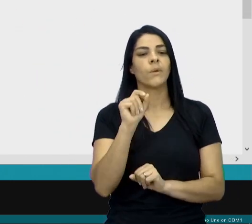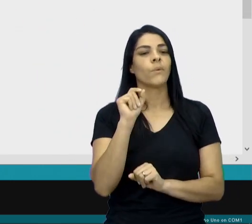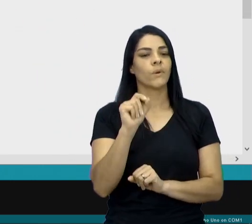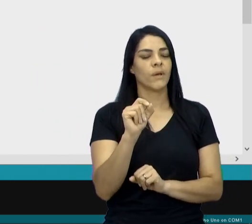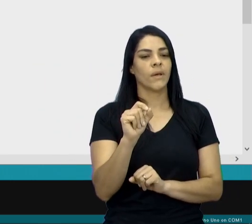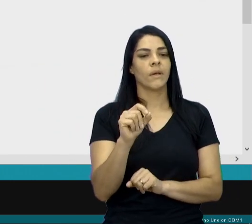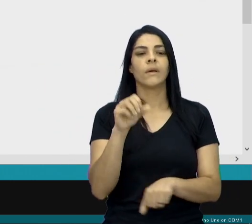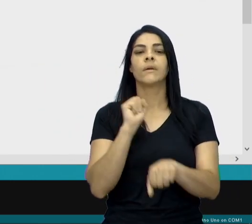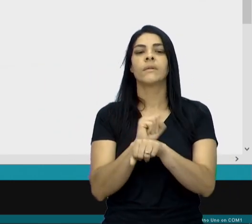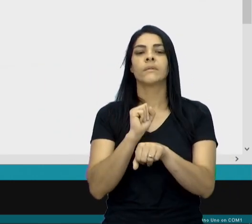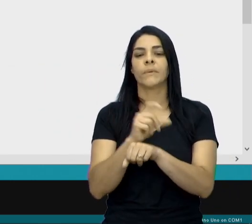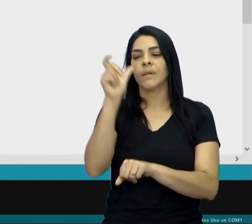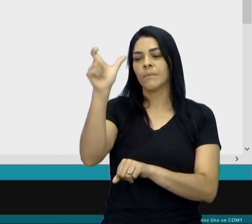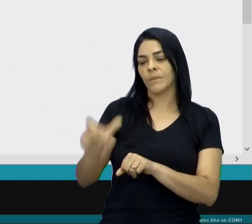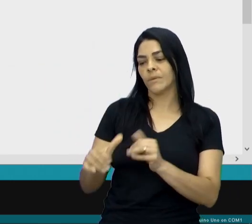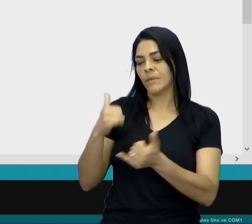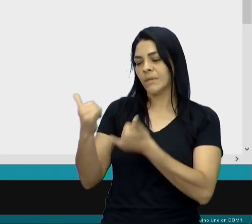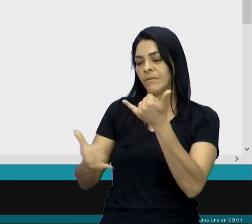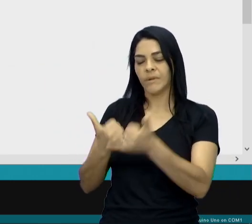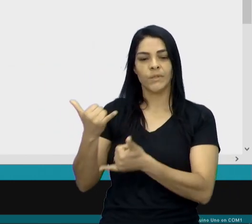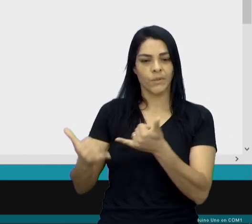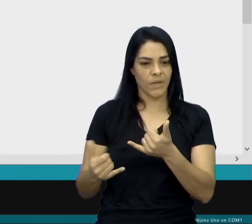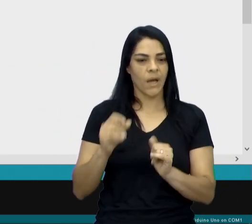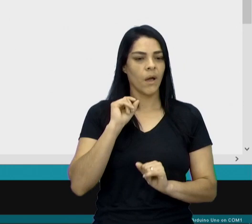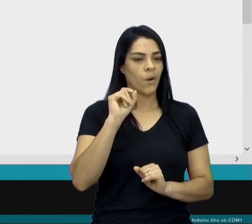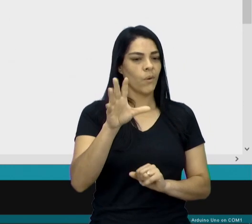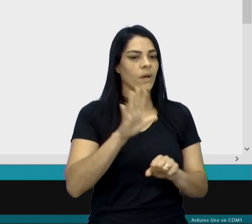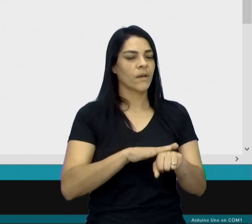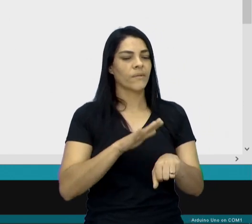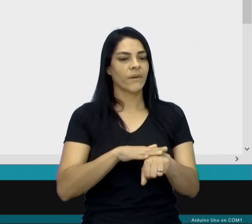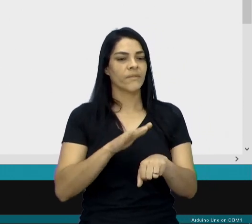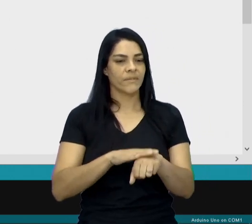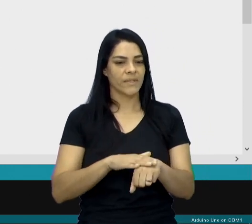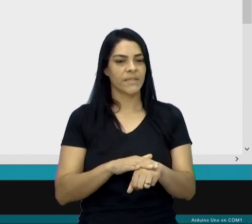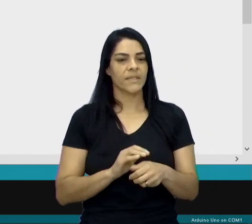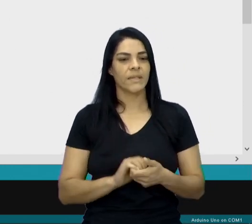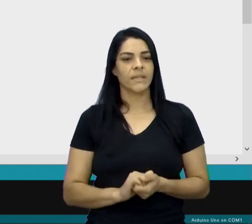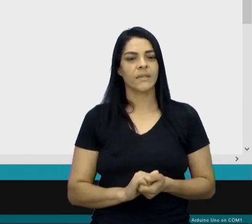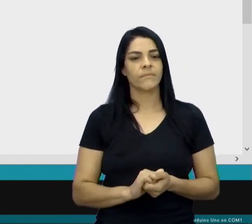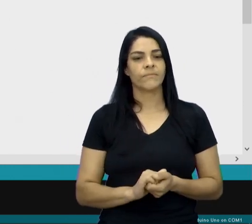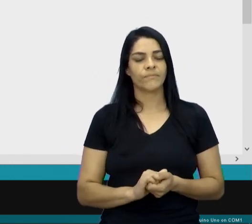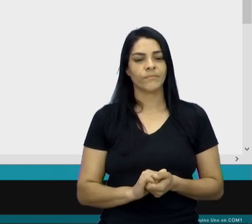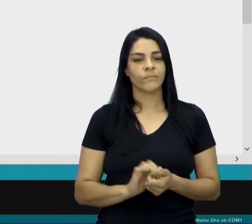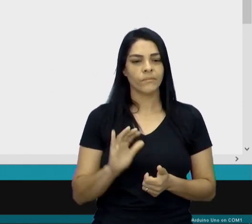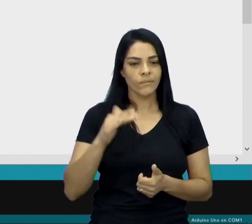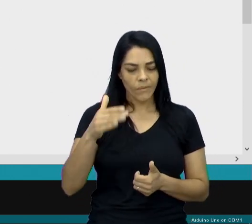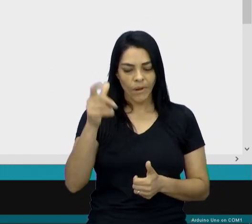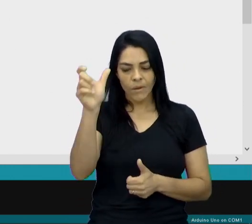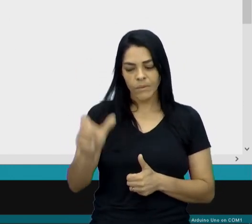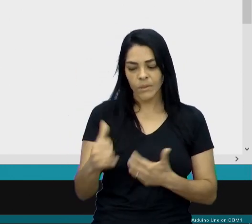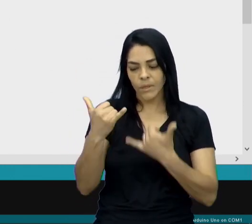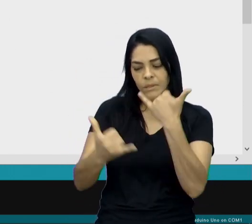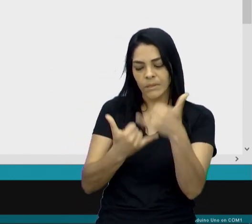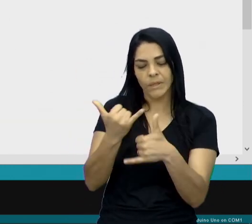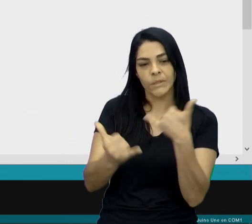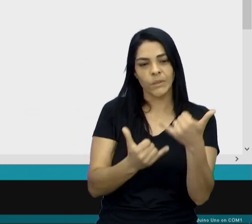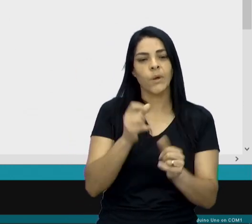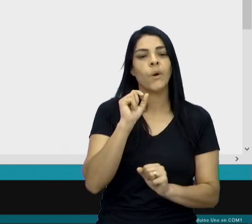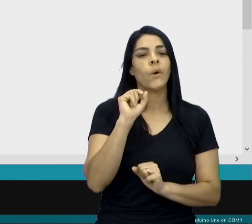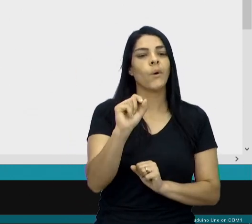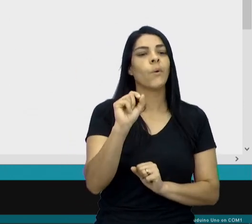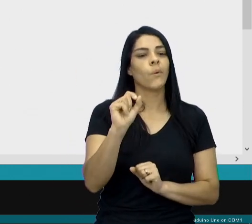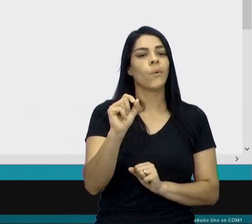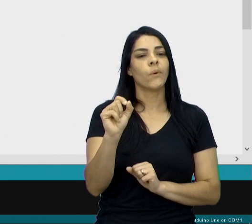jogador. Então, o que ele vai fazer enquanto o jogador está jogando? O que o Arduino